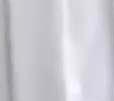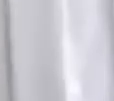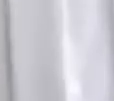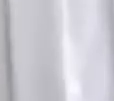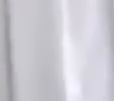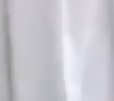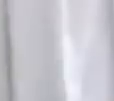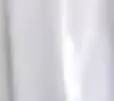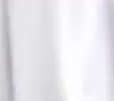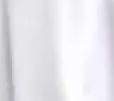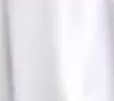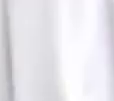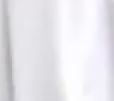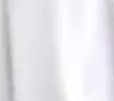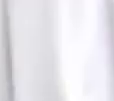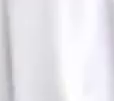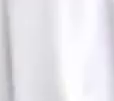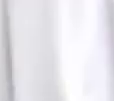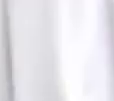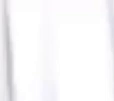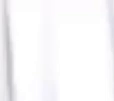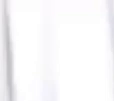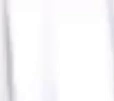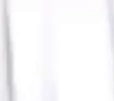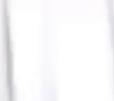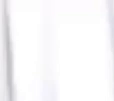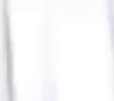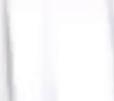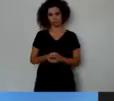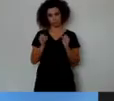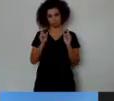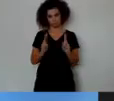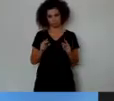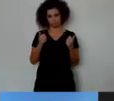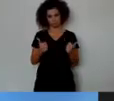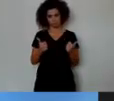é o passo que a gente precisa dar para alcançar essa mudança. Ok? Isso.